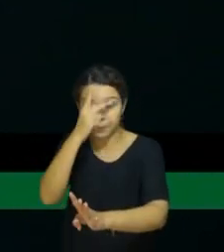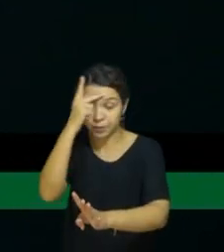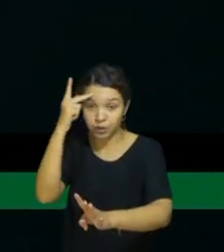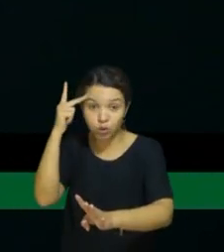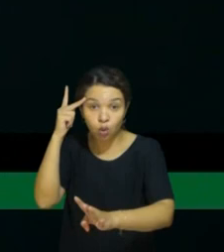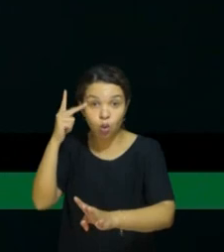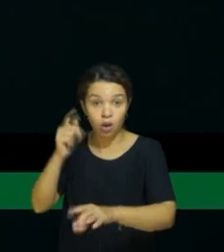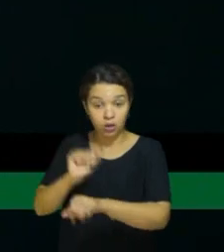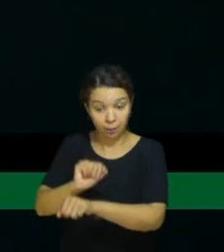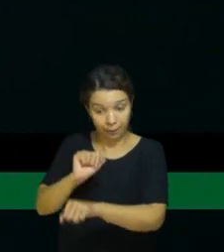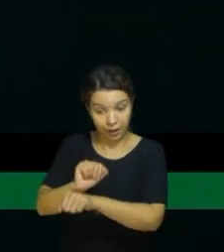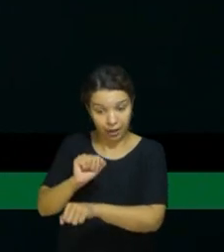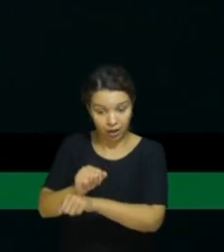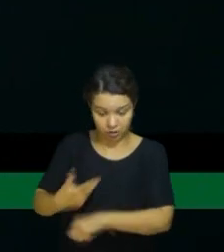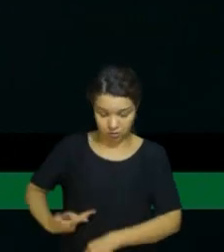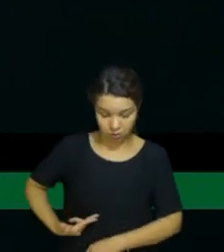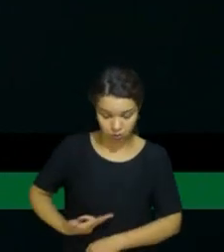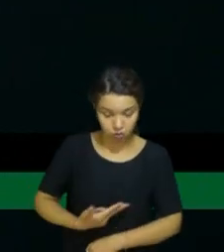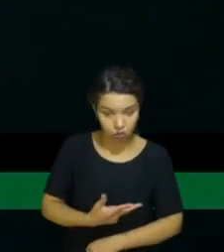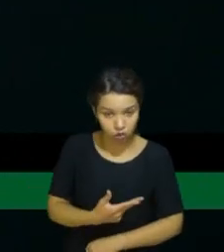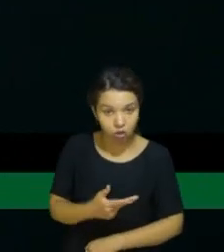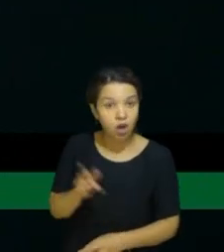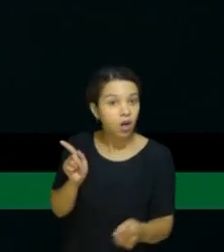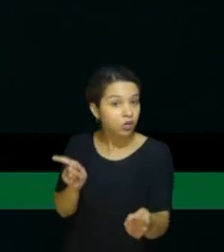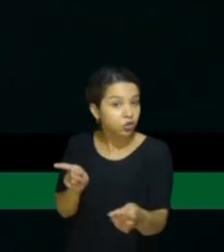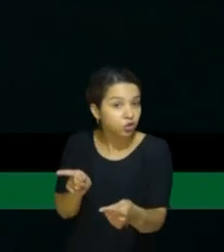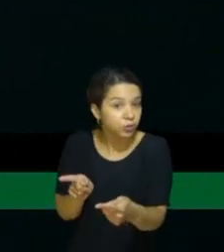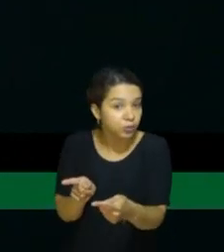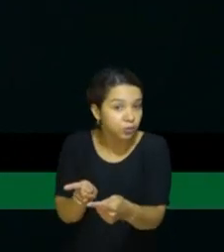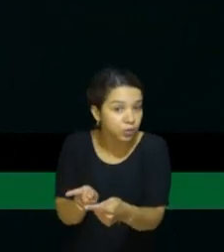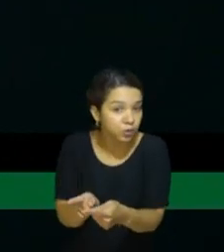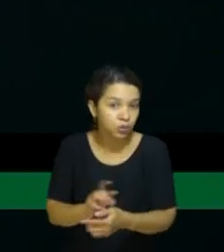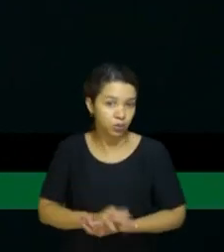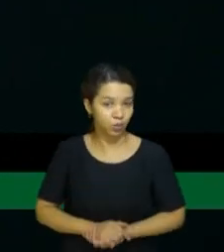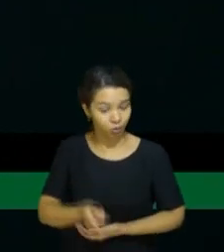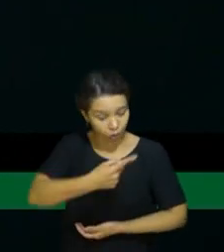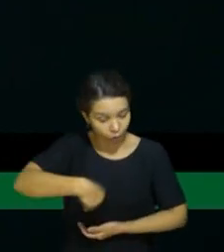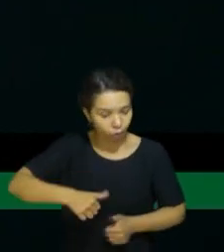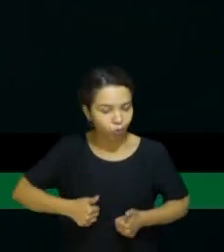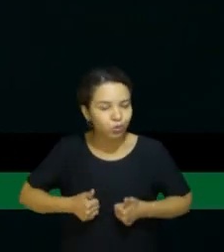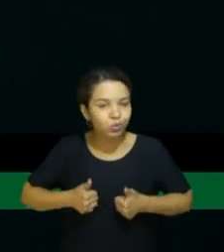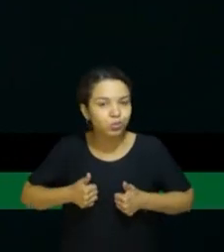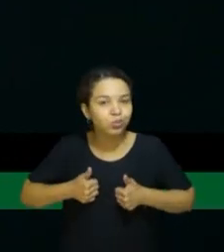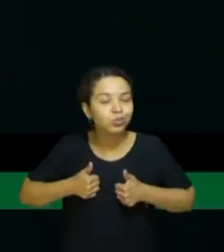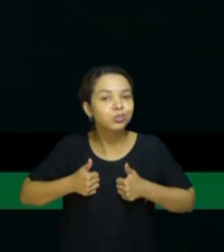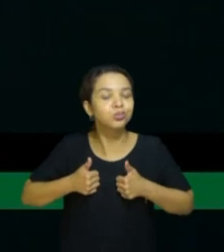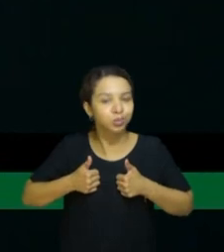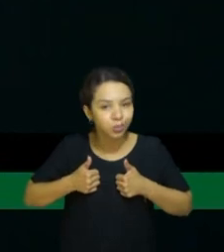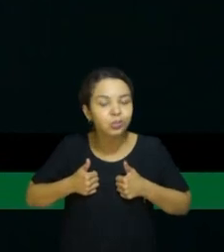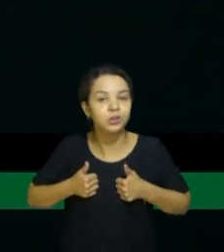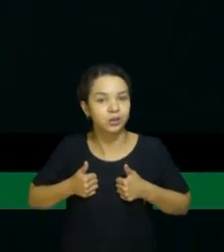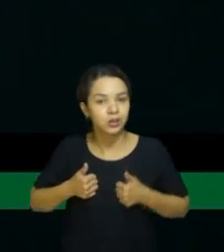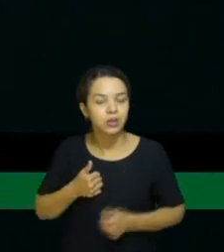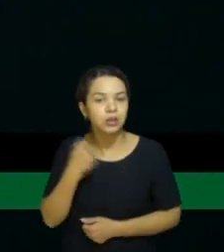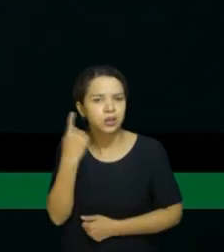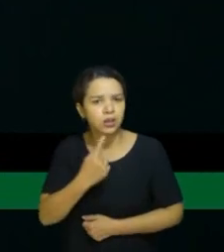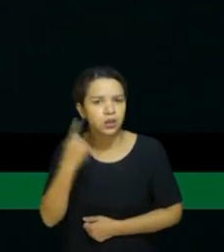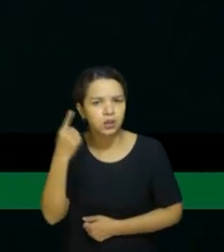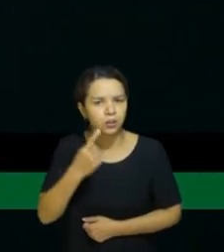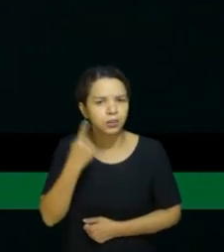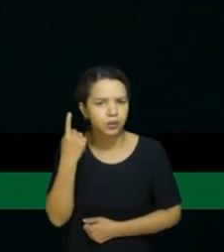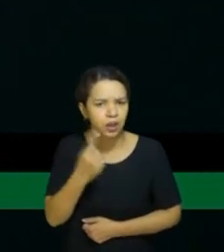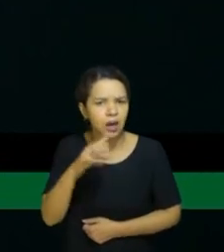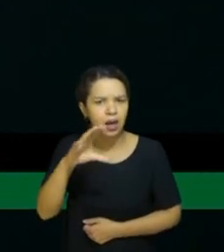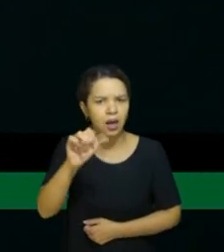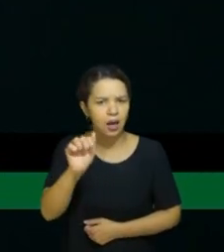cirurgia diminuiu e e é um orgulho para todos nós o trabalho da deputada Carmen secretária da